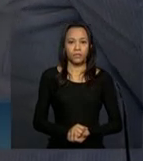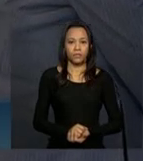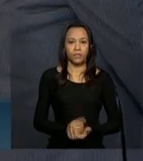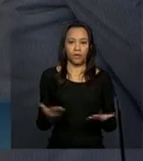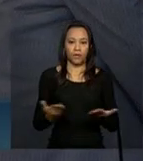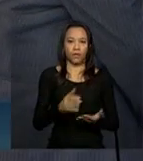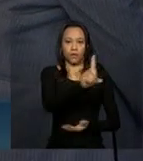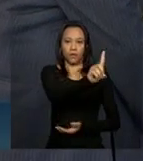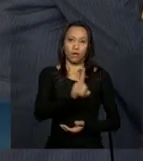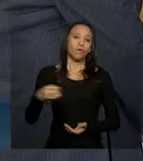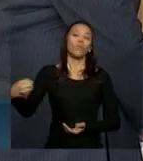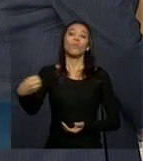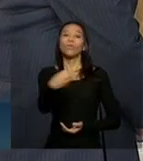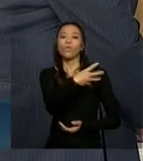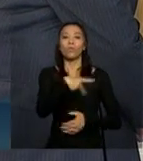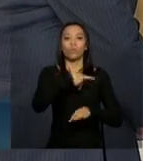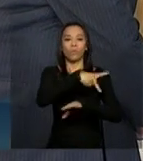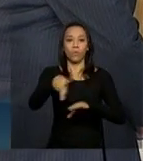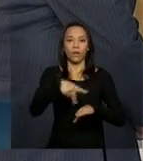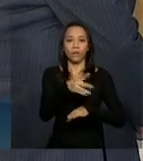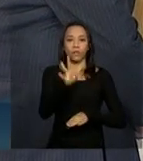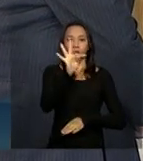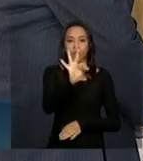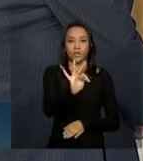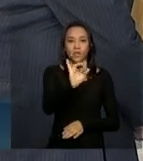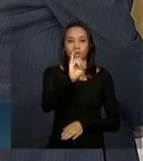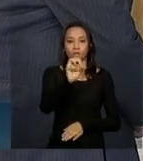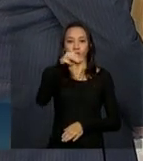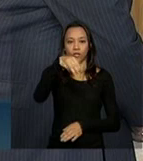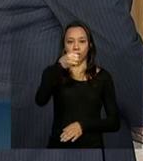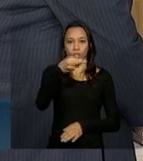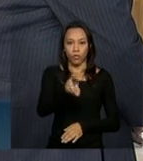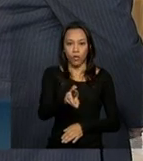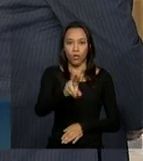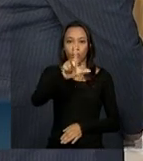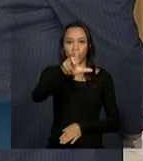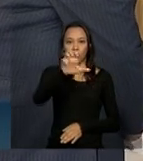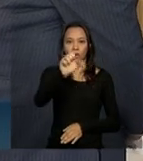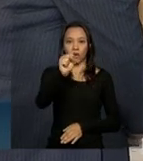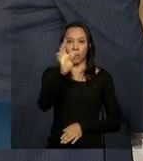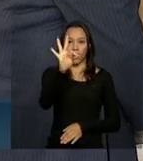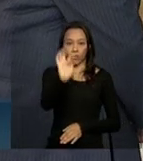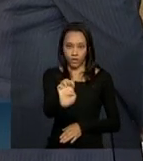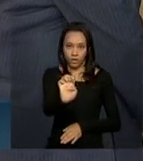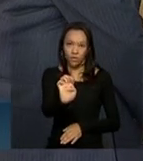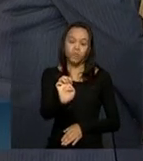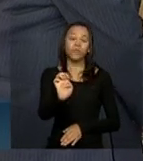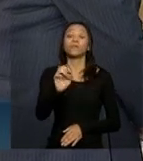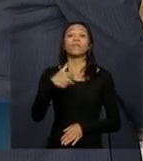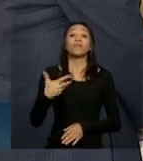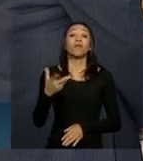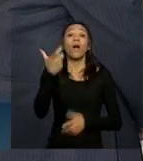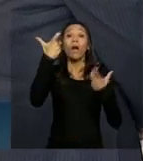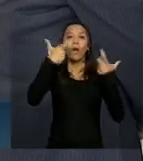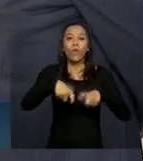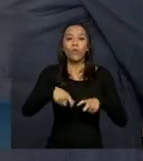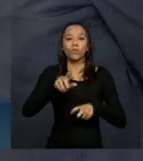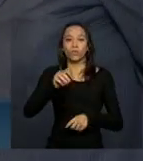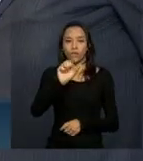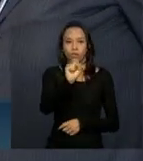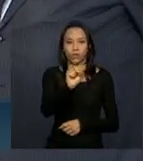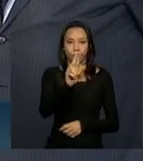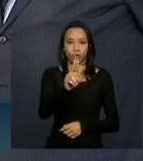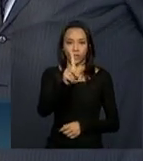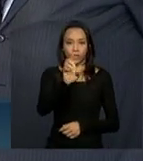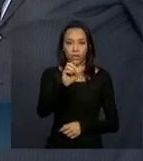Agora o novo embaixador do Timor-Leste. Se apresenta a presidenta Dilma. Timor-Leste, que está localizado no